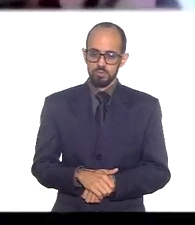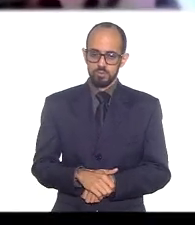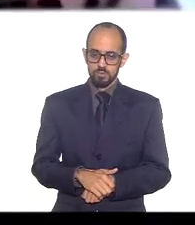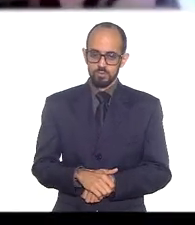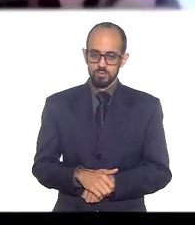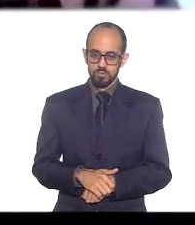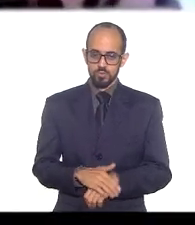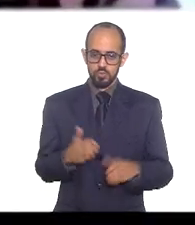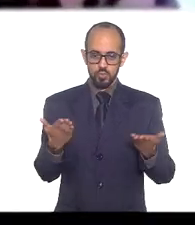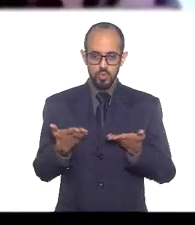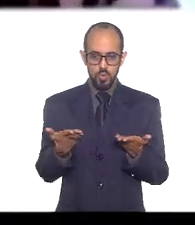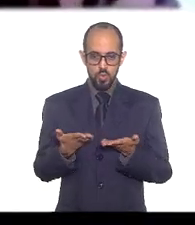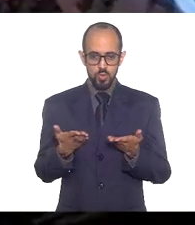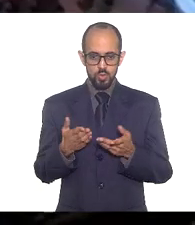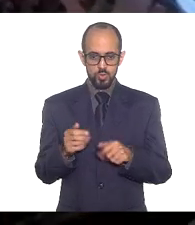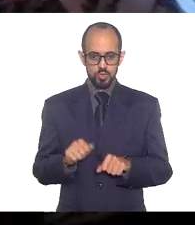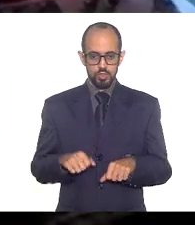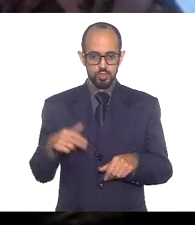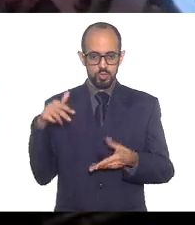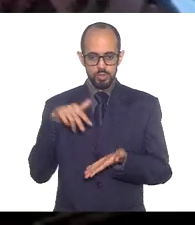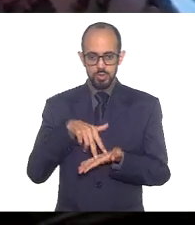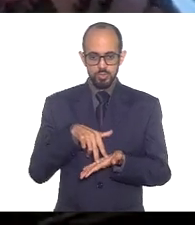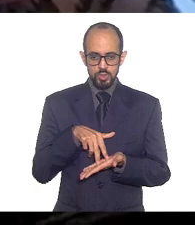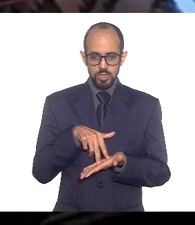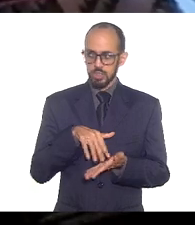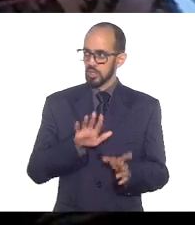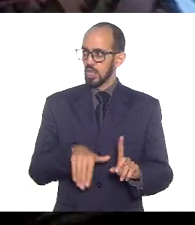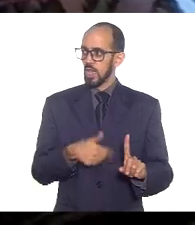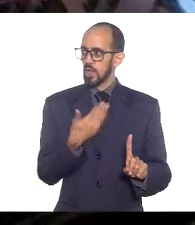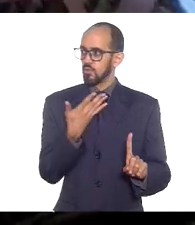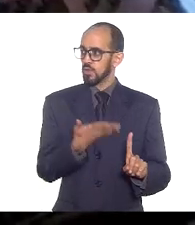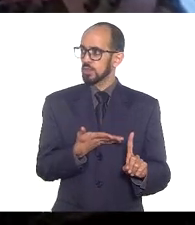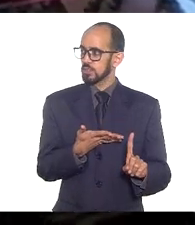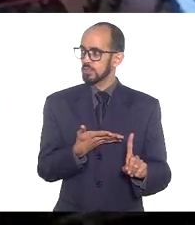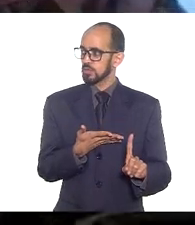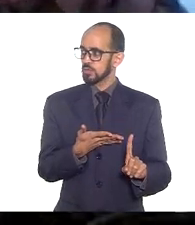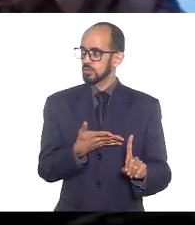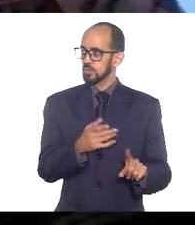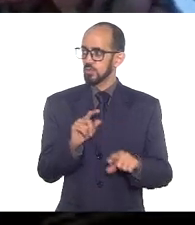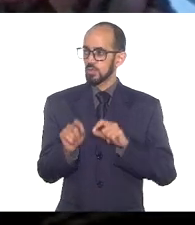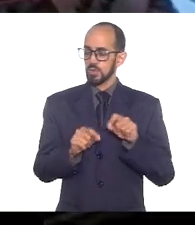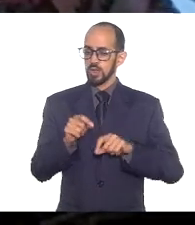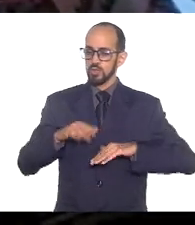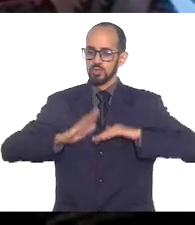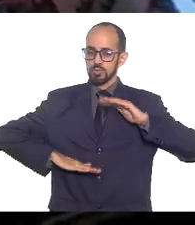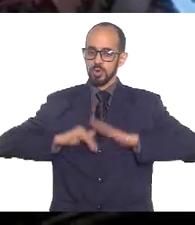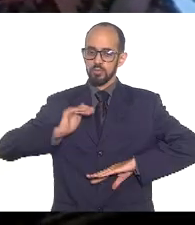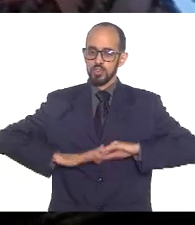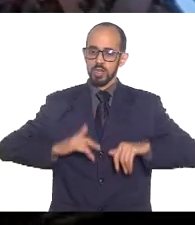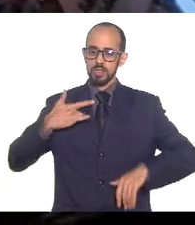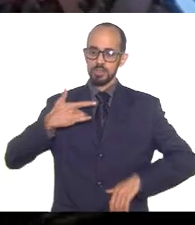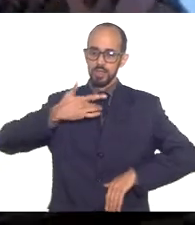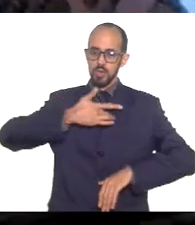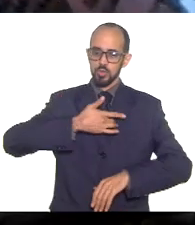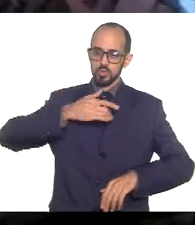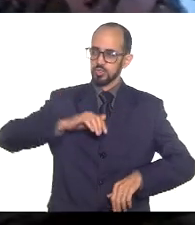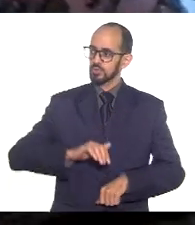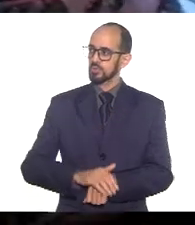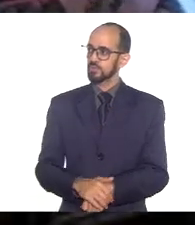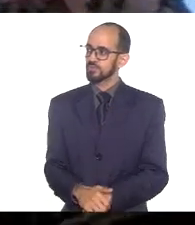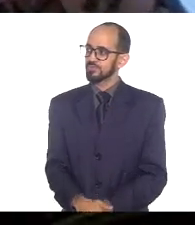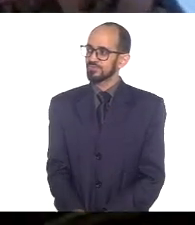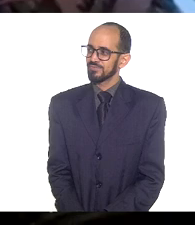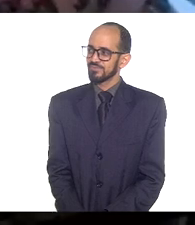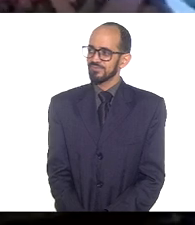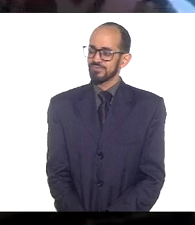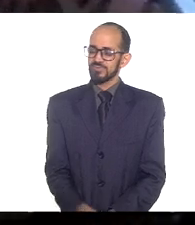e hoje e os profissionais que não